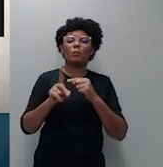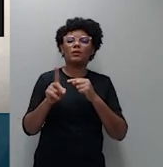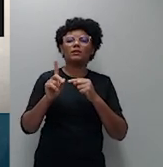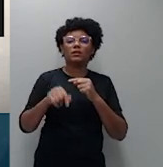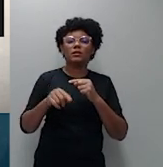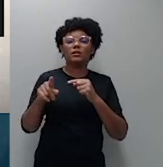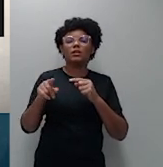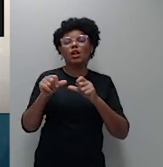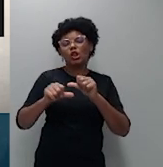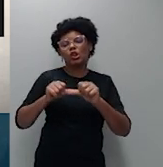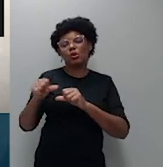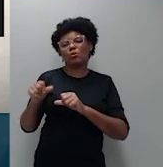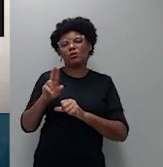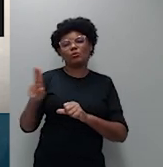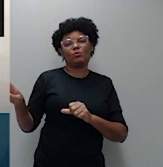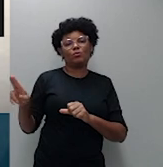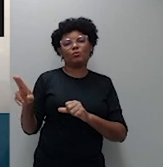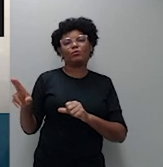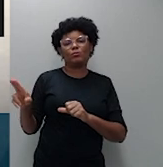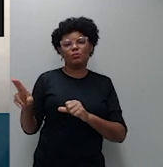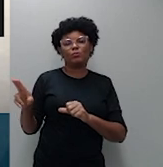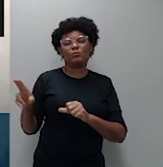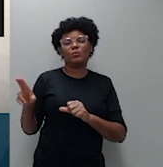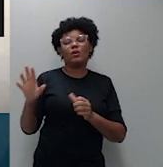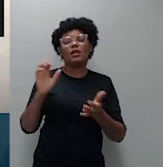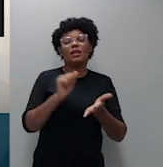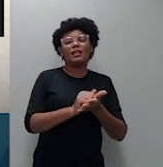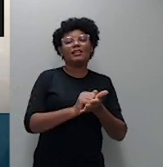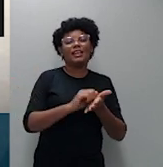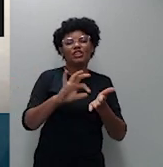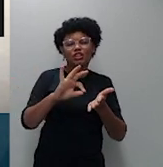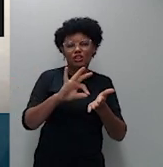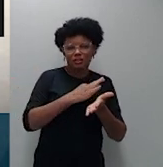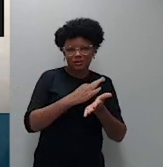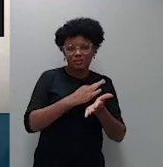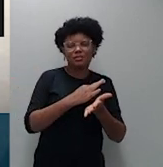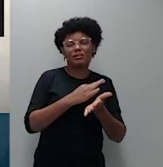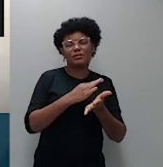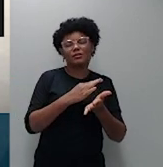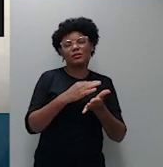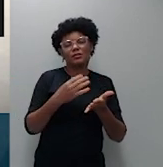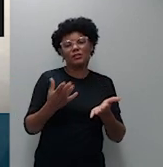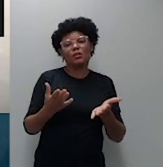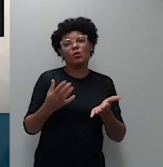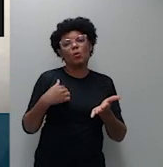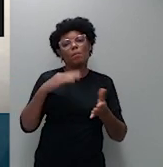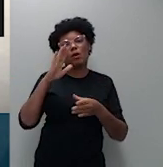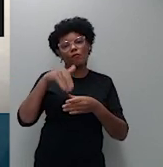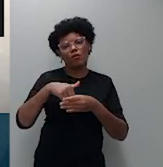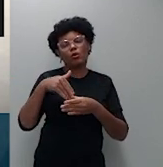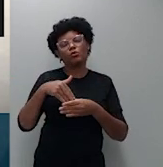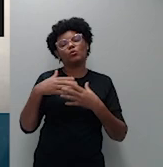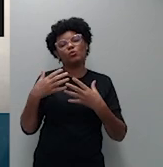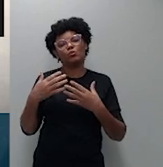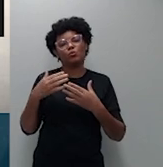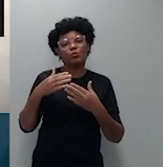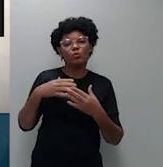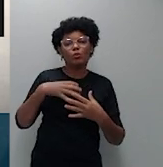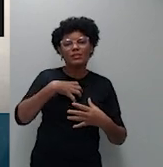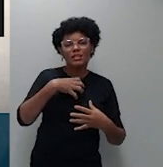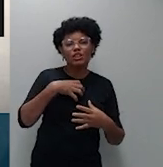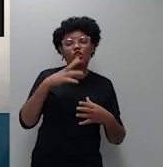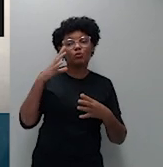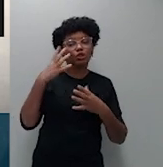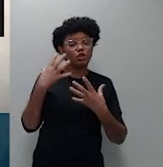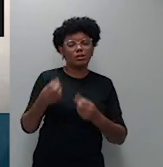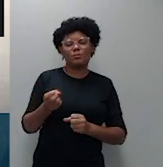do assento de nascimento portanto meu voto no sentido de negar provimento ao recurso especial